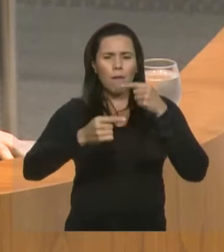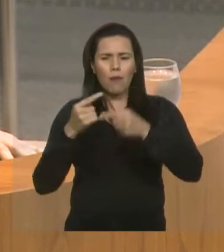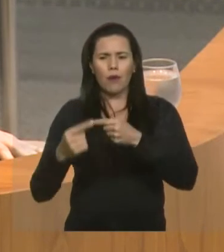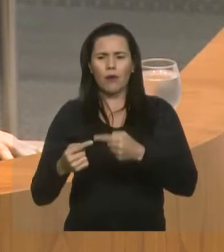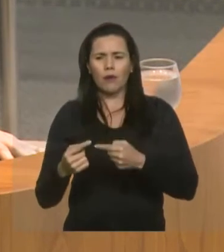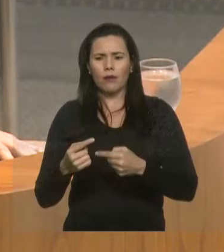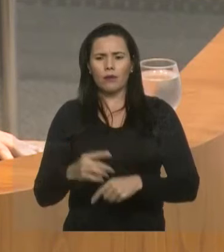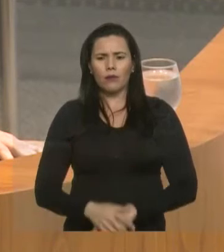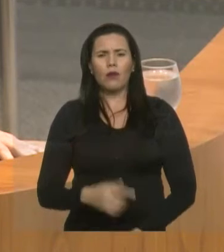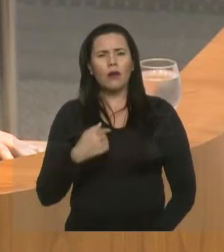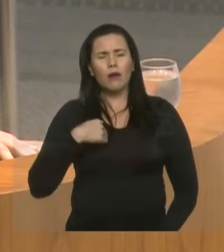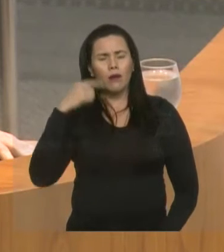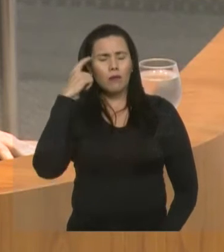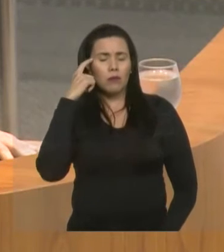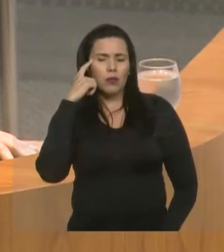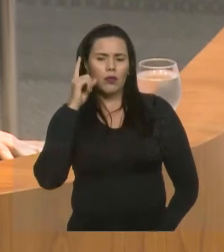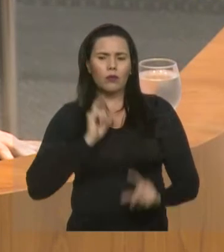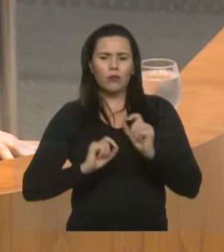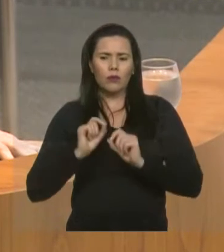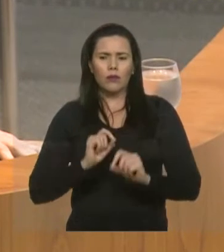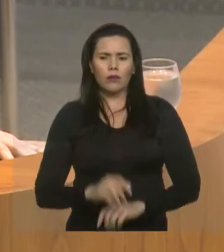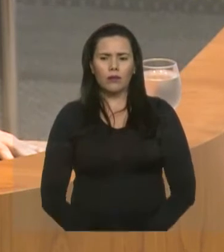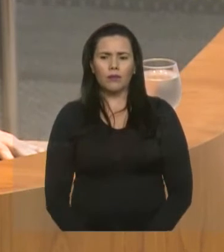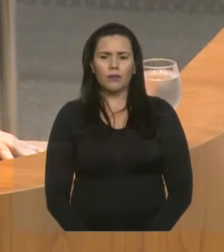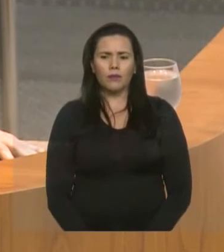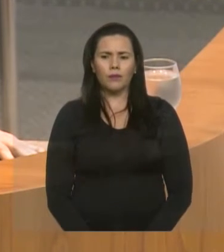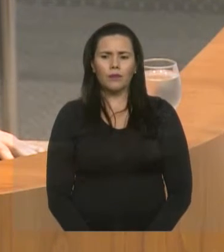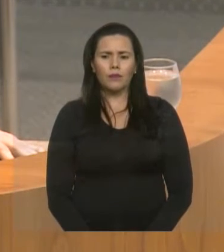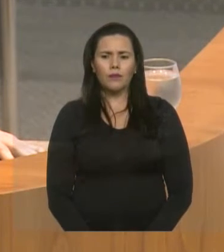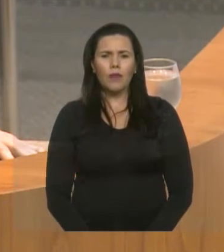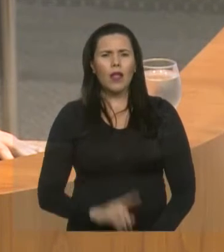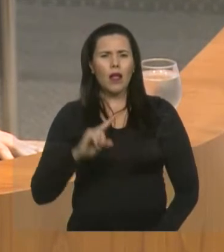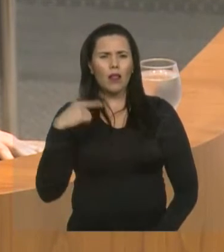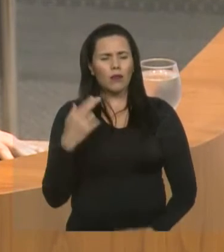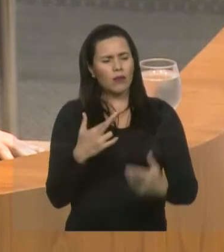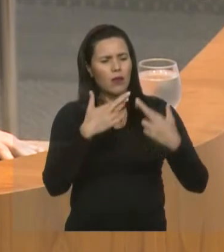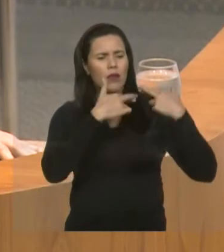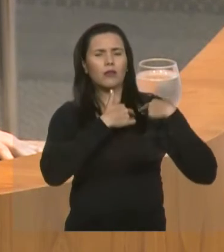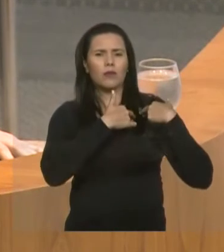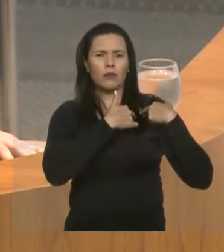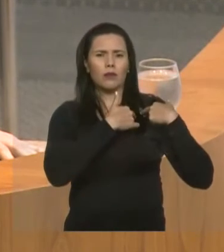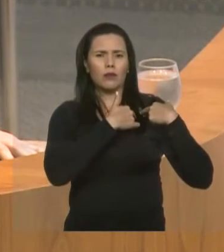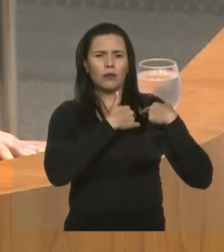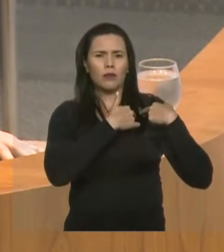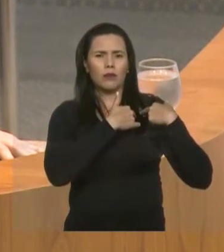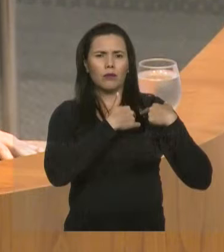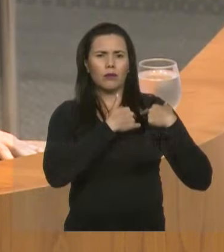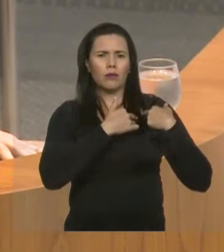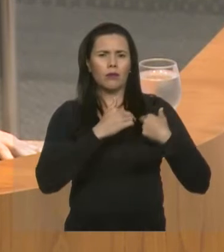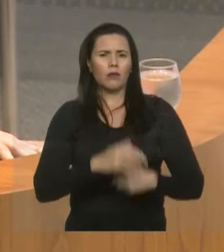decisões teratológicas. Não é proferir decisões sem sentido, sem fundamento.